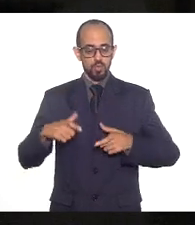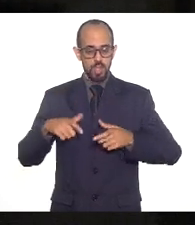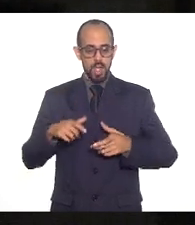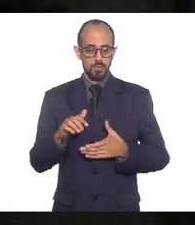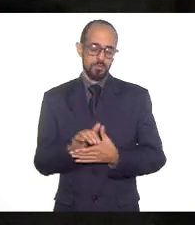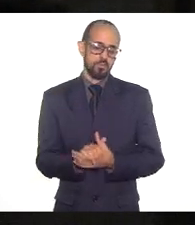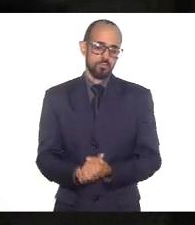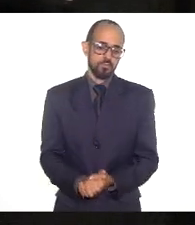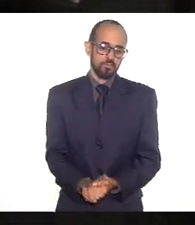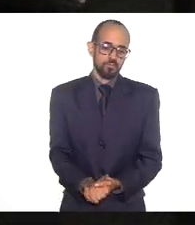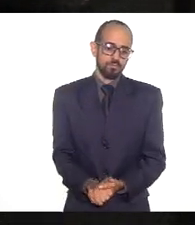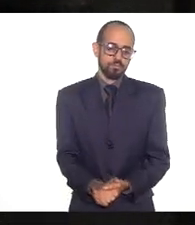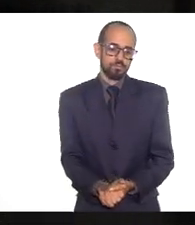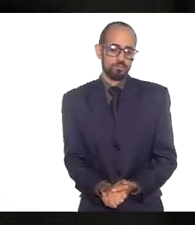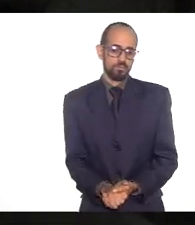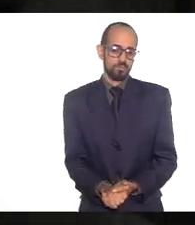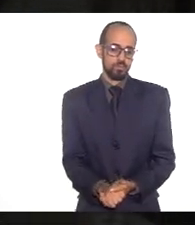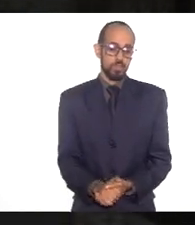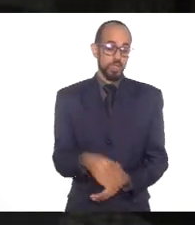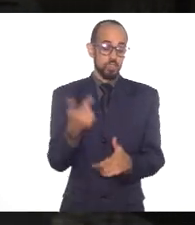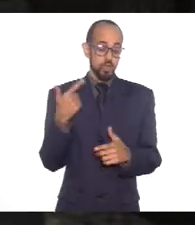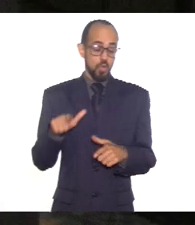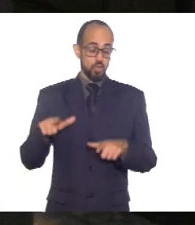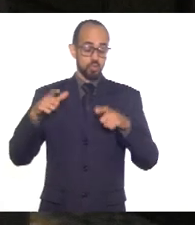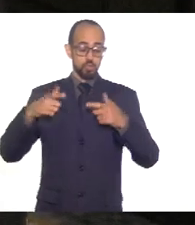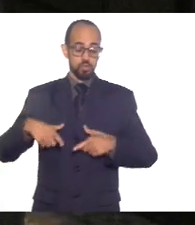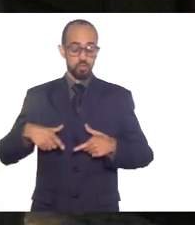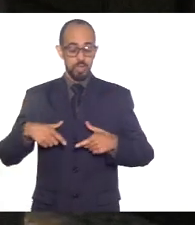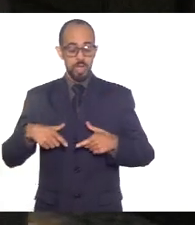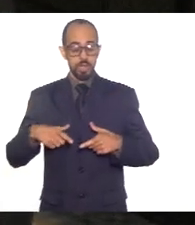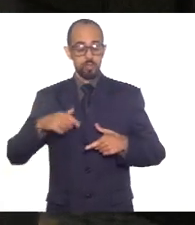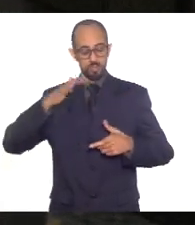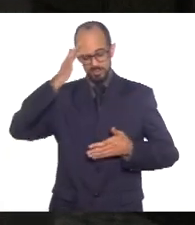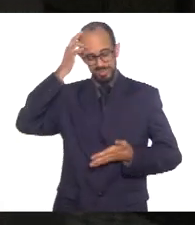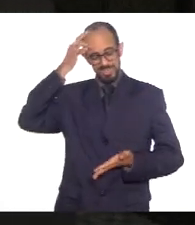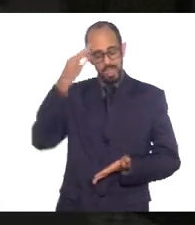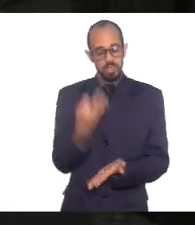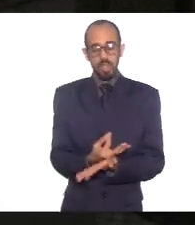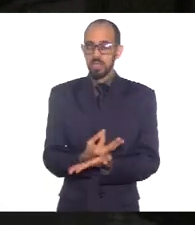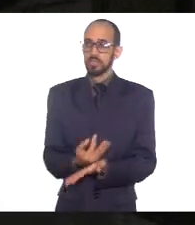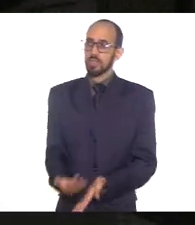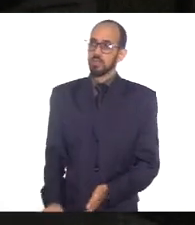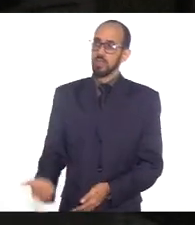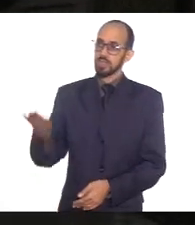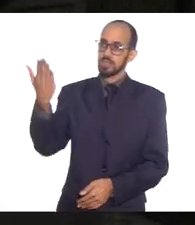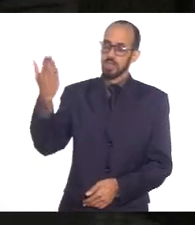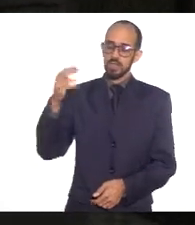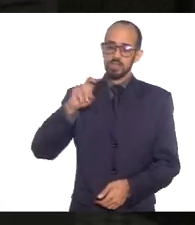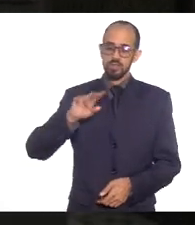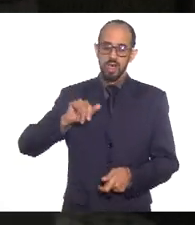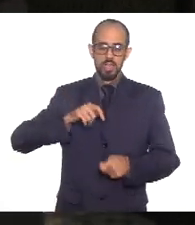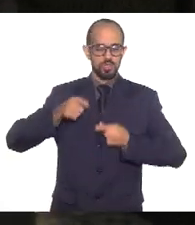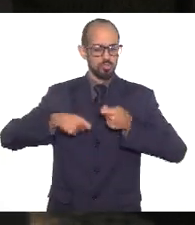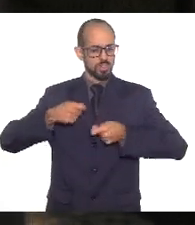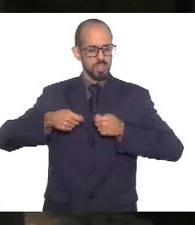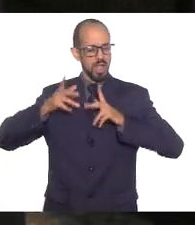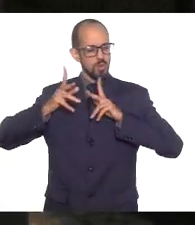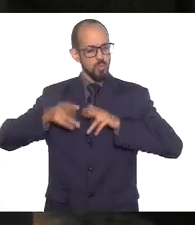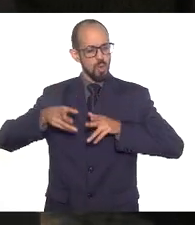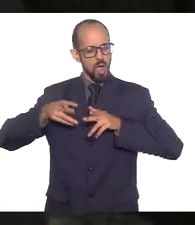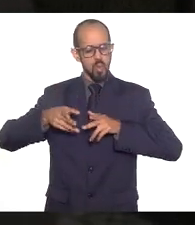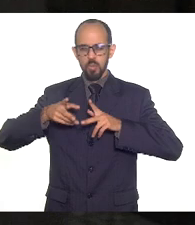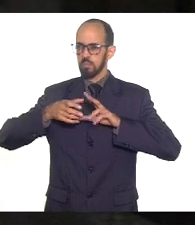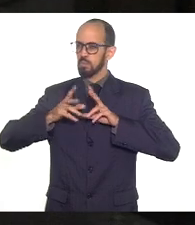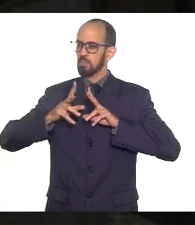e eu tenho certeza que esse outro espaço bota excelência vai conduzir com mesma democracia